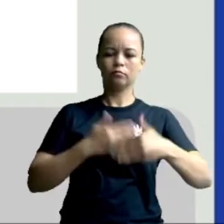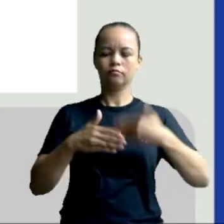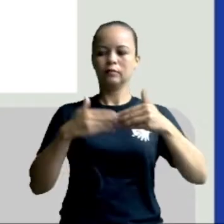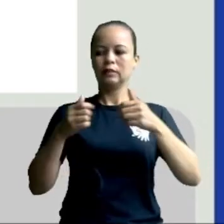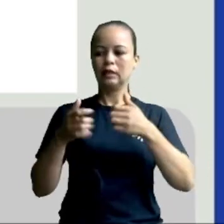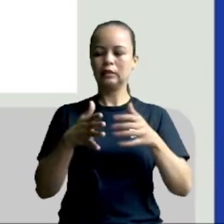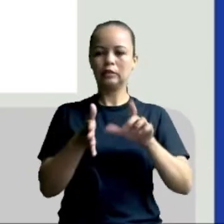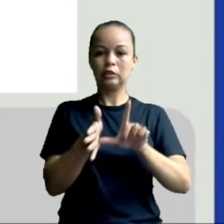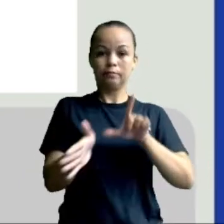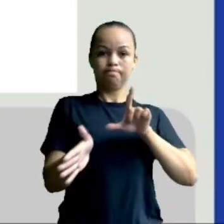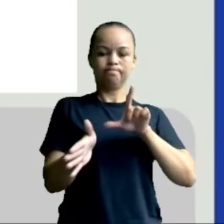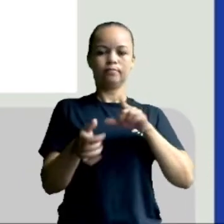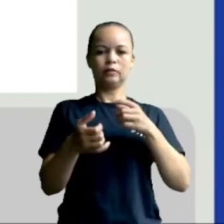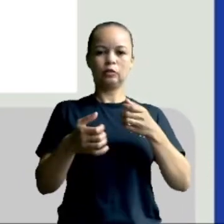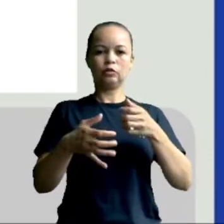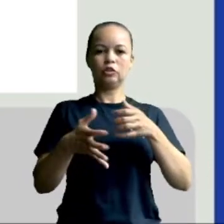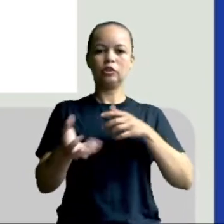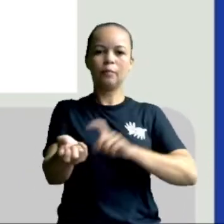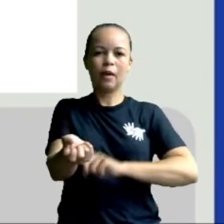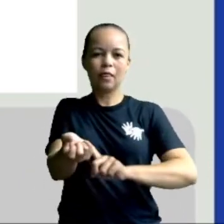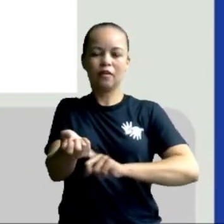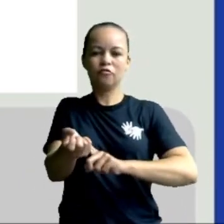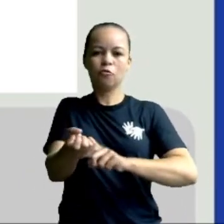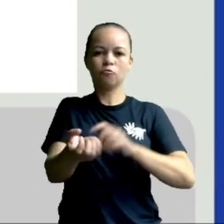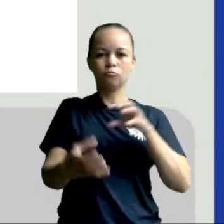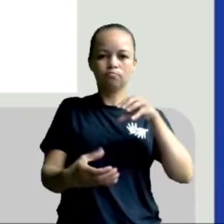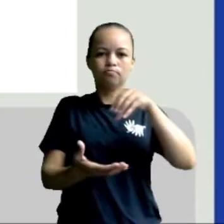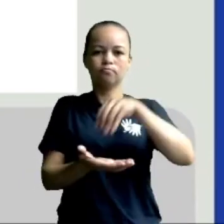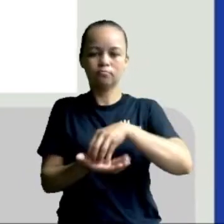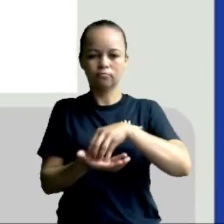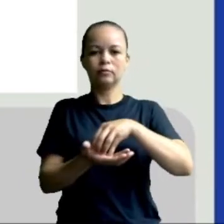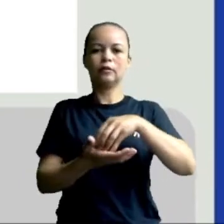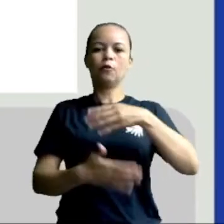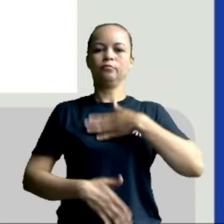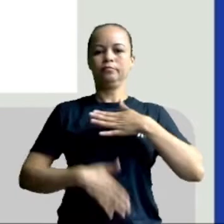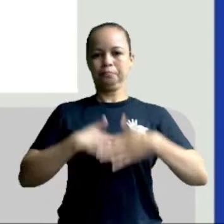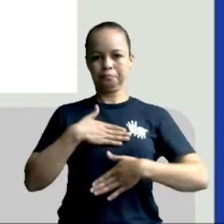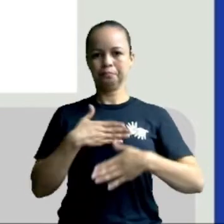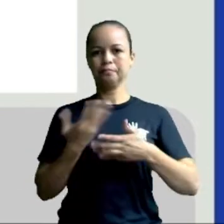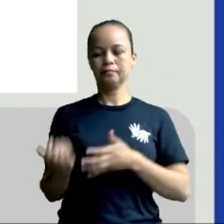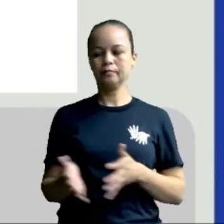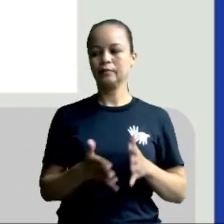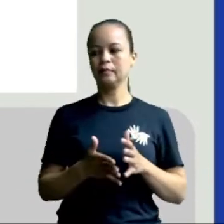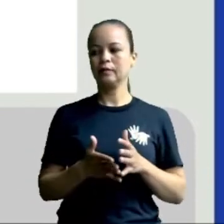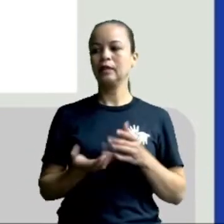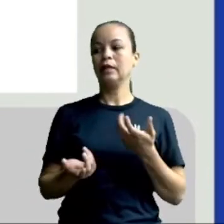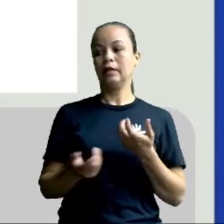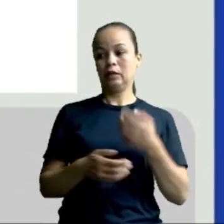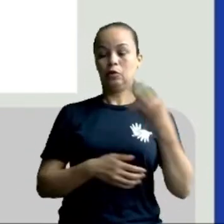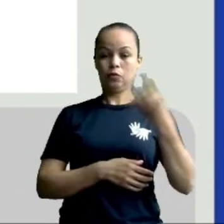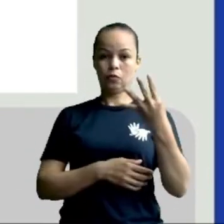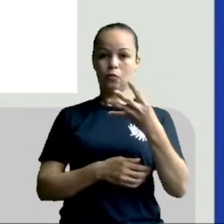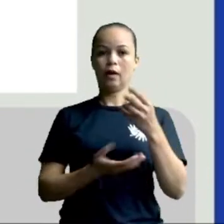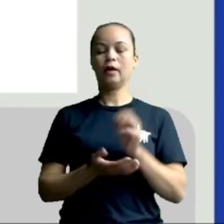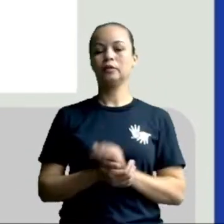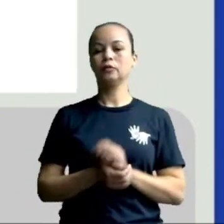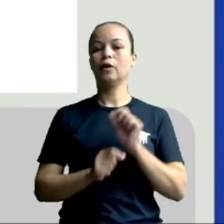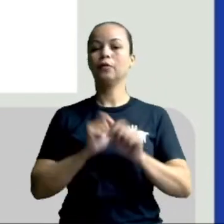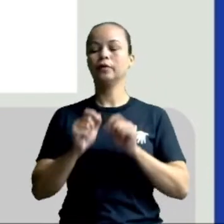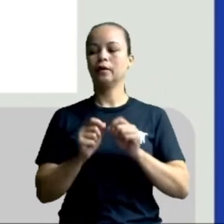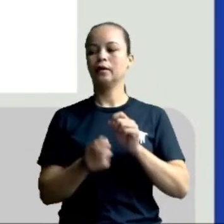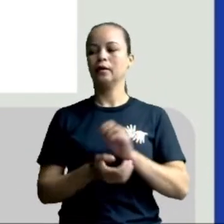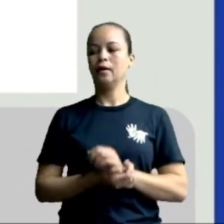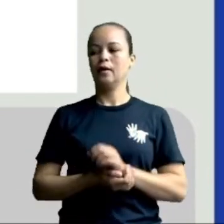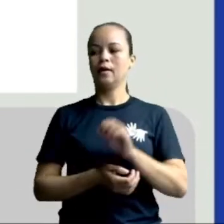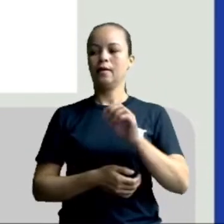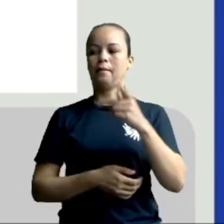chegar a níveis superiores do sistema nervoso central. E aí, ó, no último, e não menos importante, vai ter